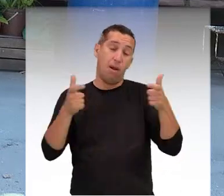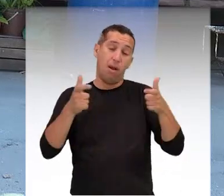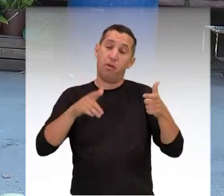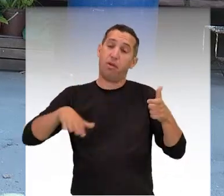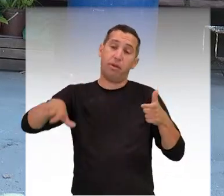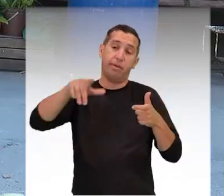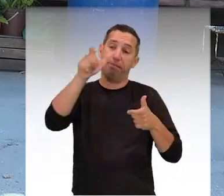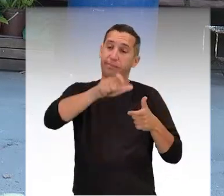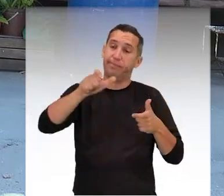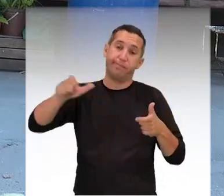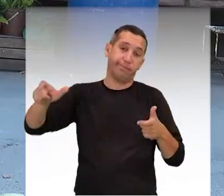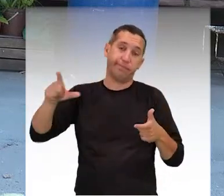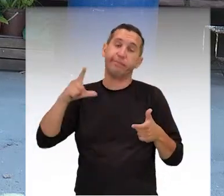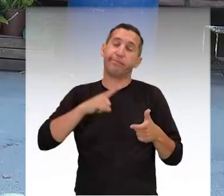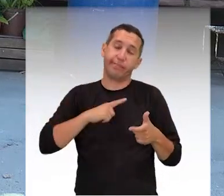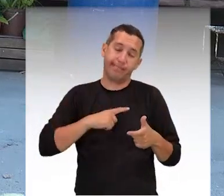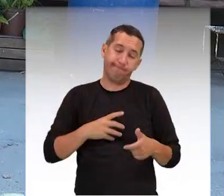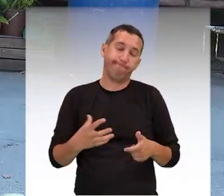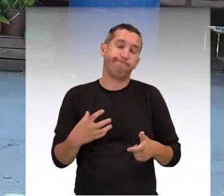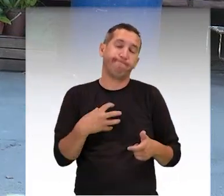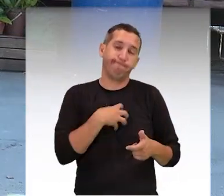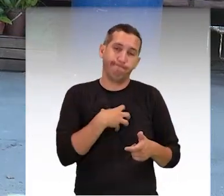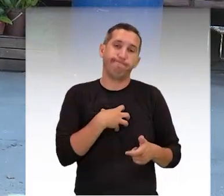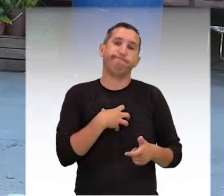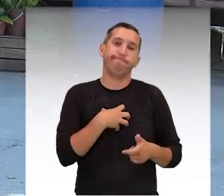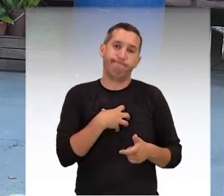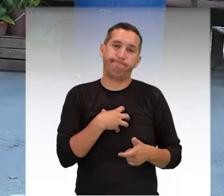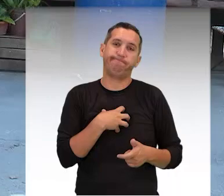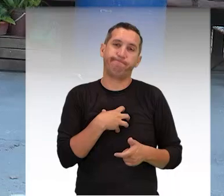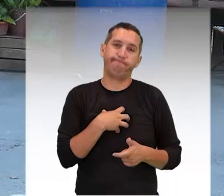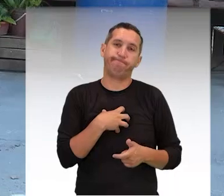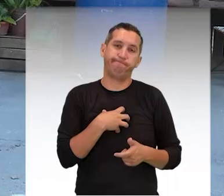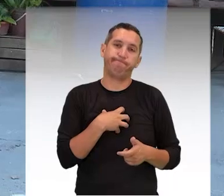Então a maioria das pessoas tem essa situação de